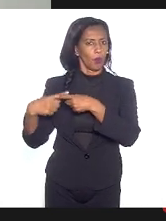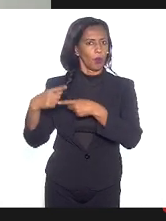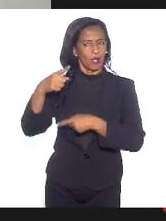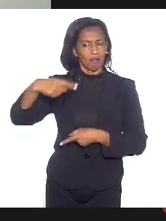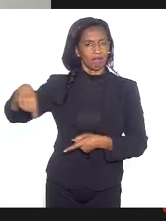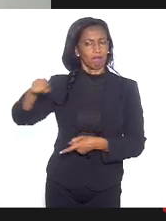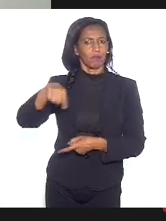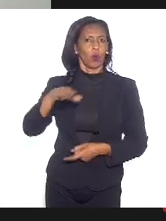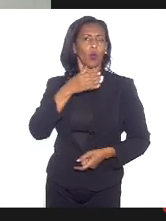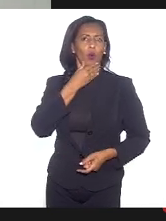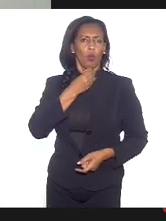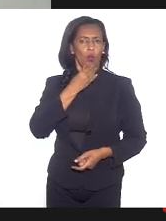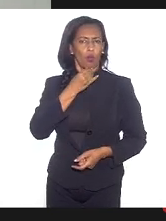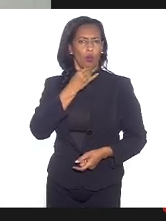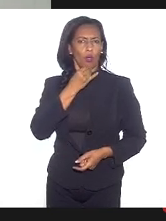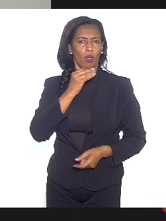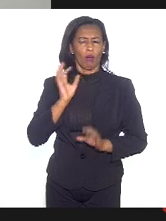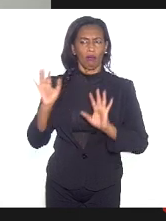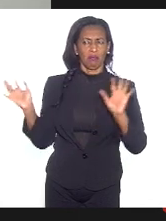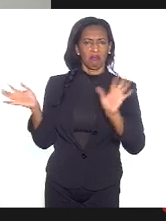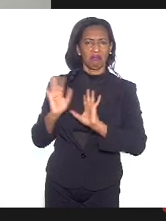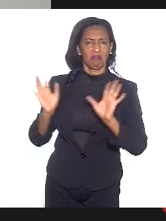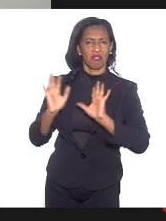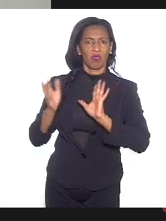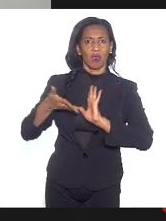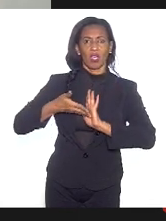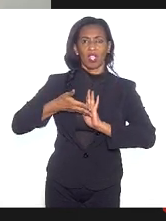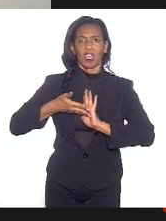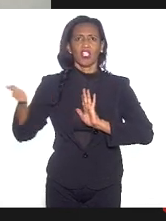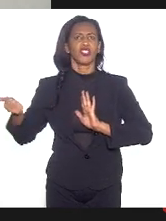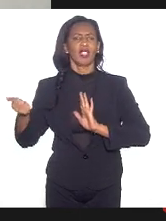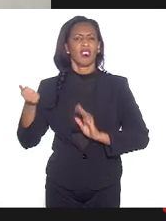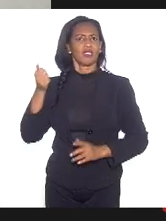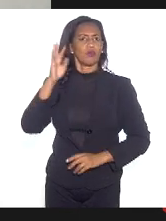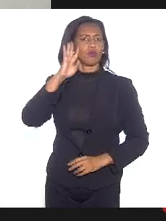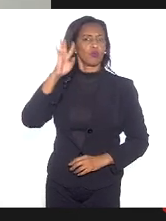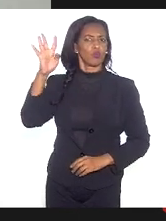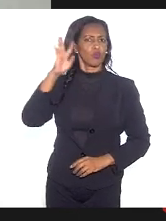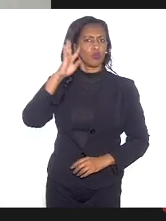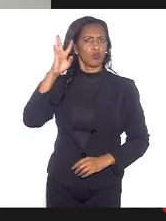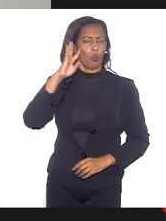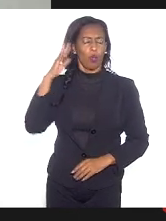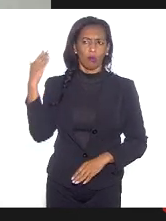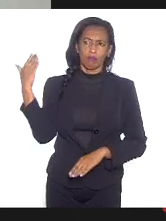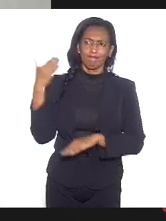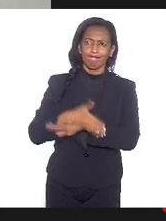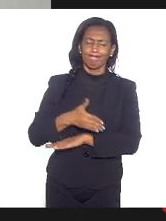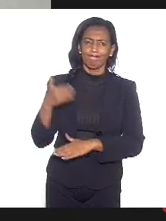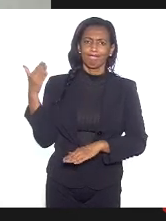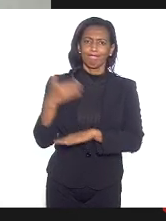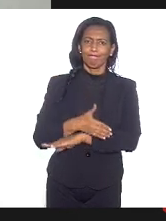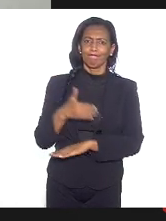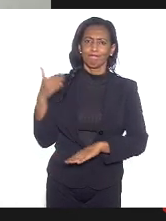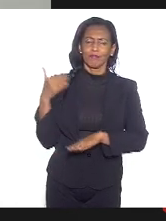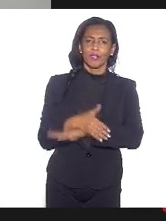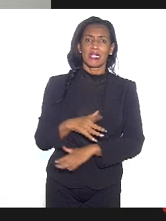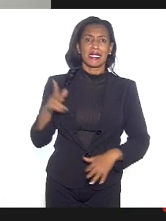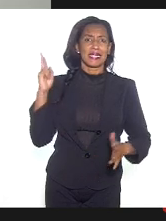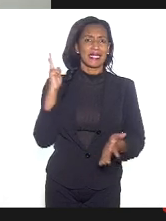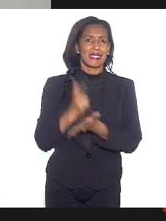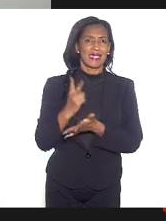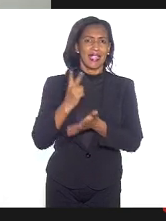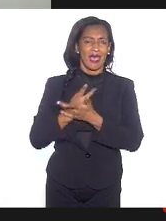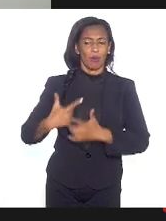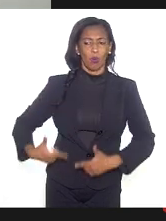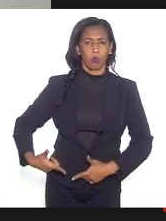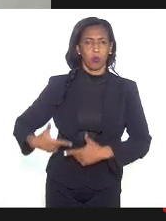esses rapazes não deixaram que retirasse o sonho deles. Ficaram sempre aguerridos, lutando para que esse